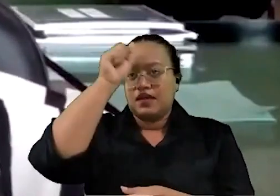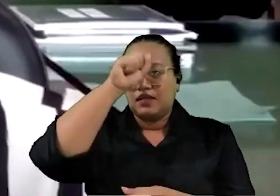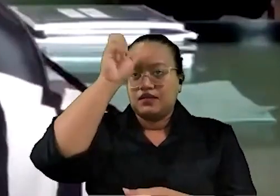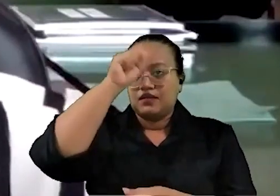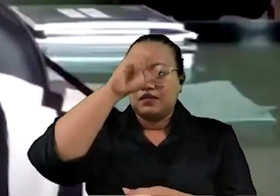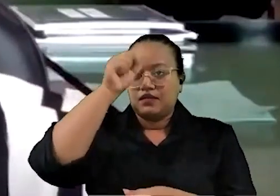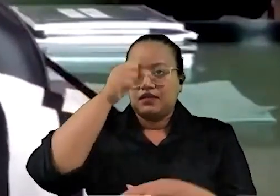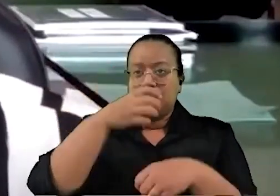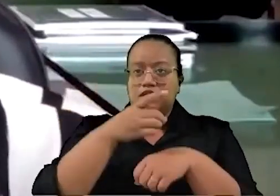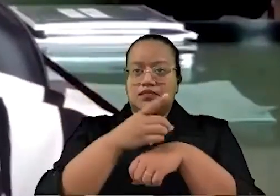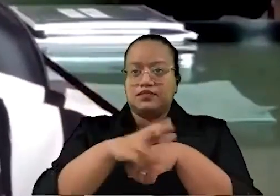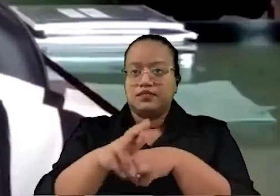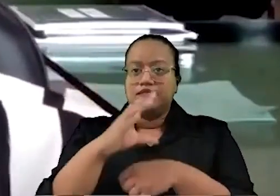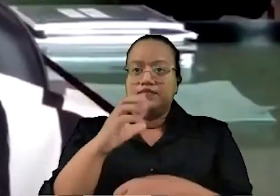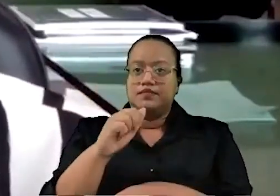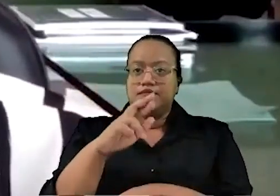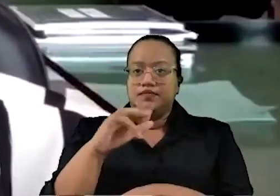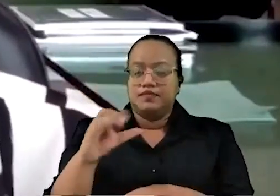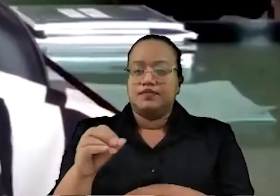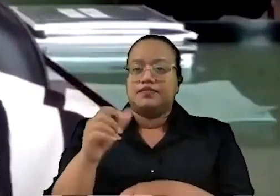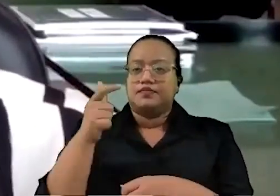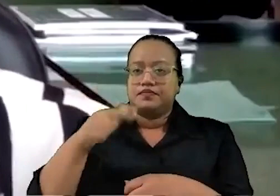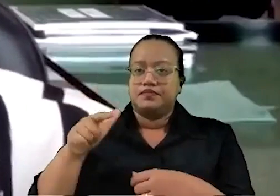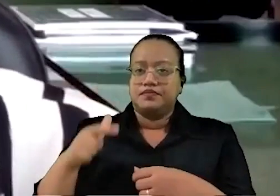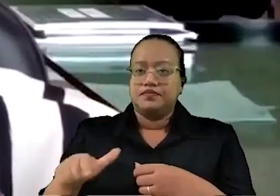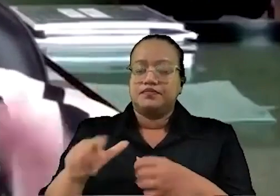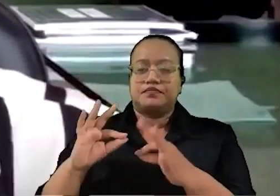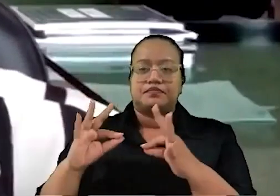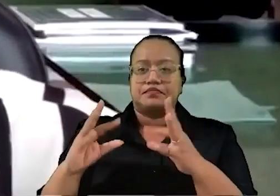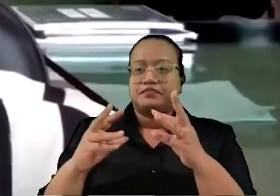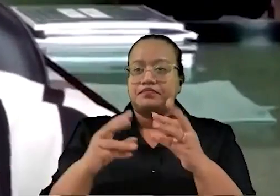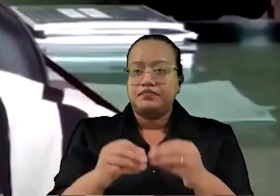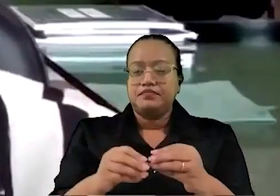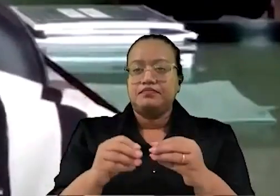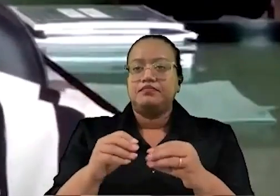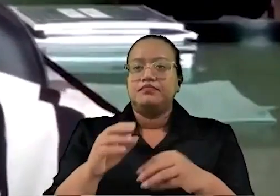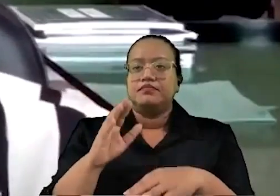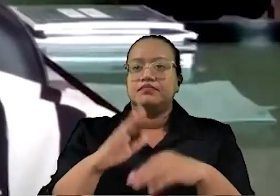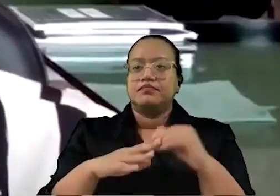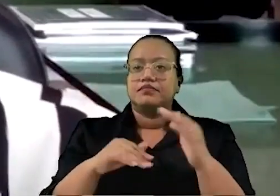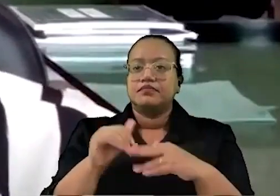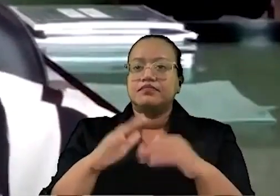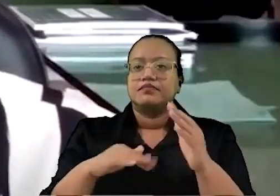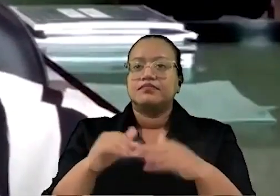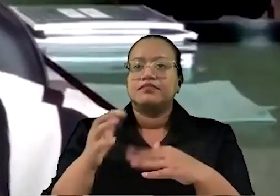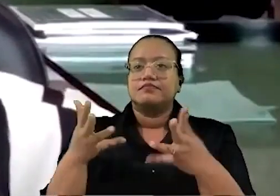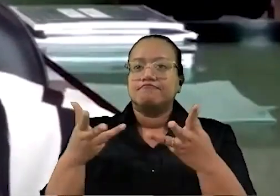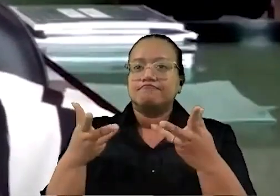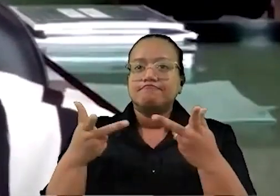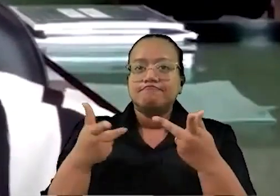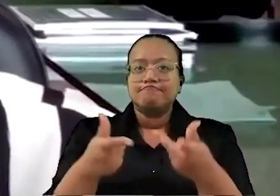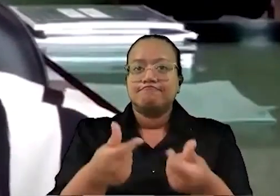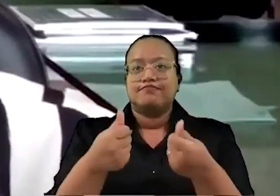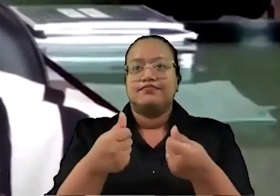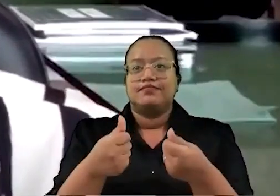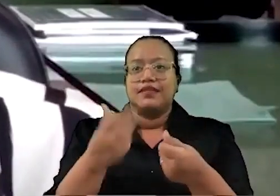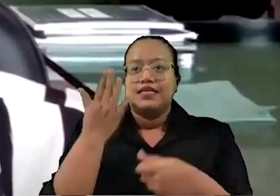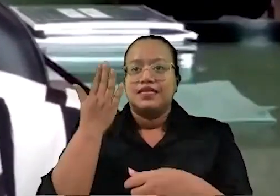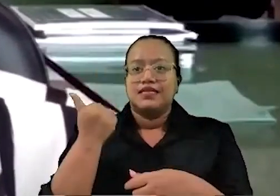Alberto, doutor Naiber e todos esses que são, com perdão da expressão, os feras do processo judicial